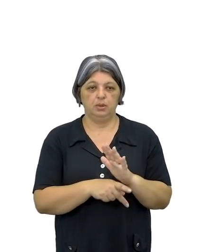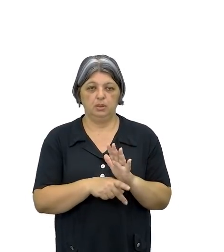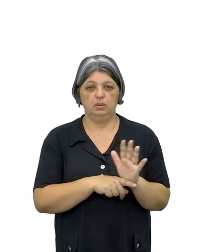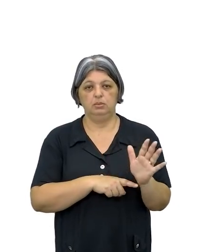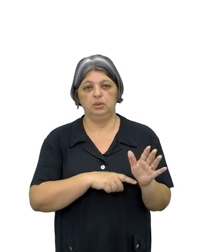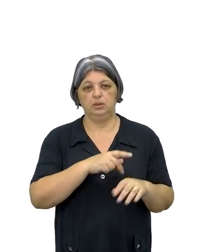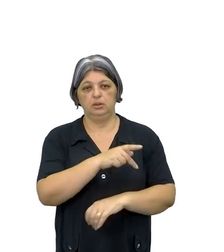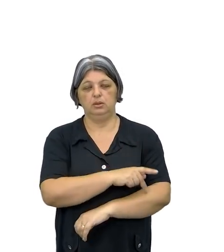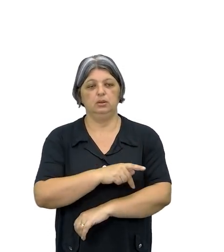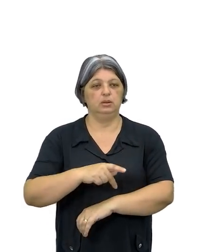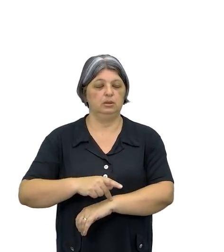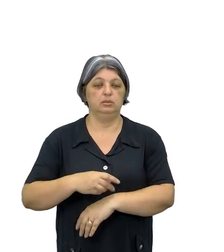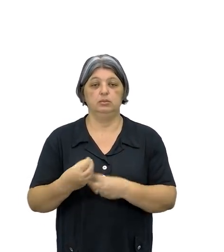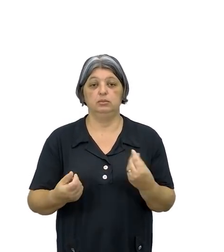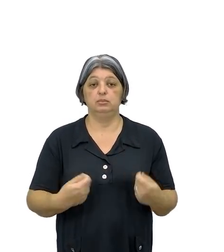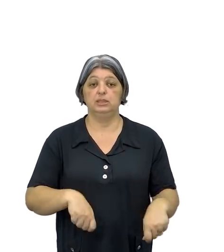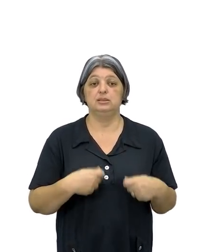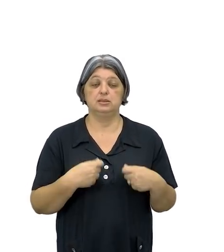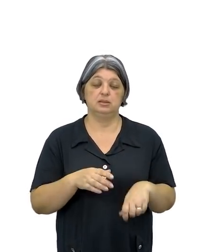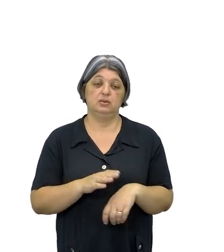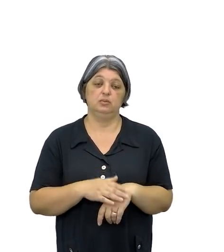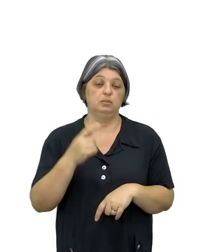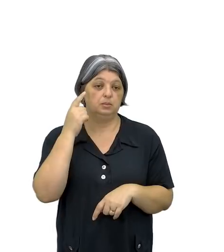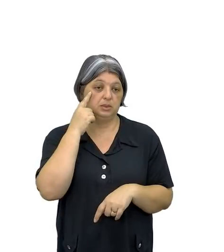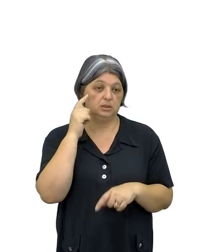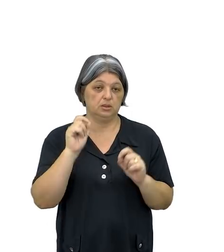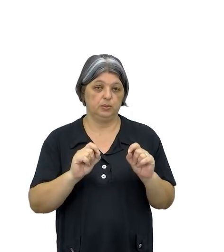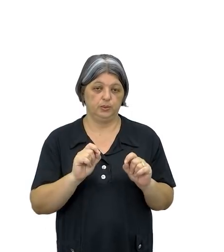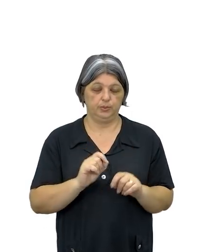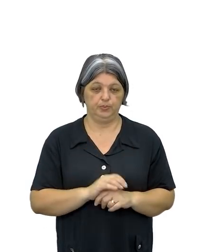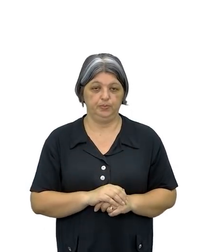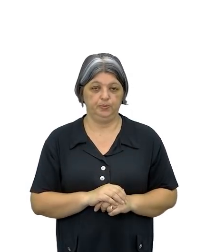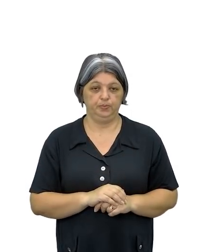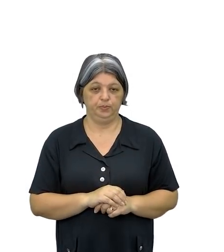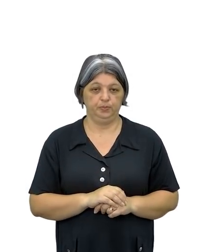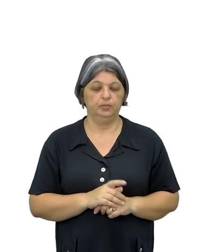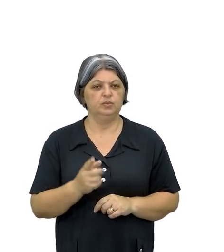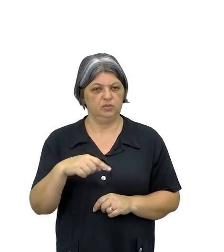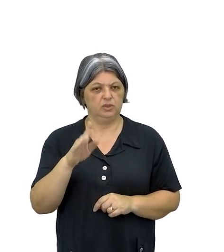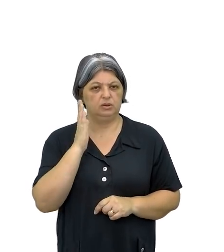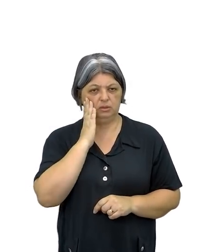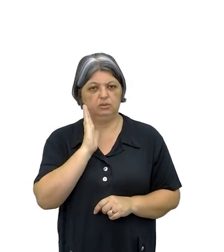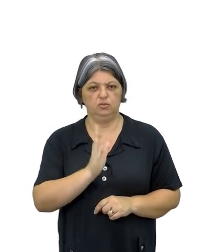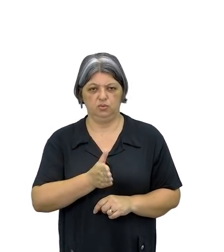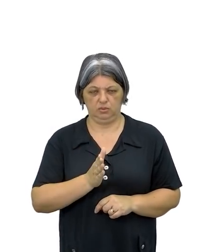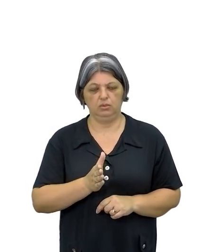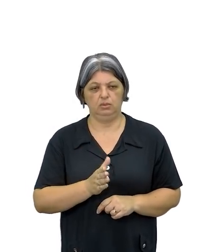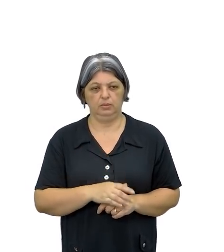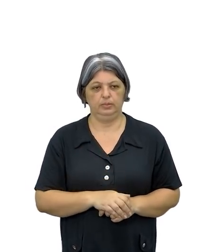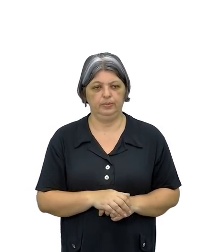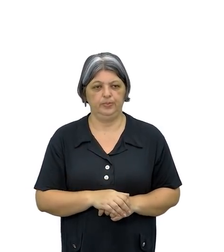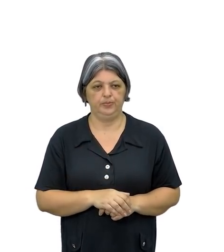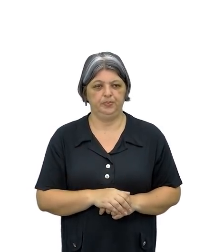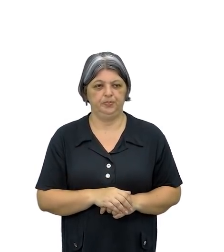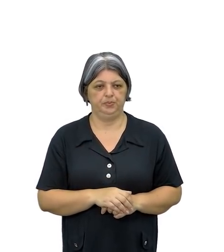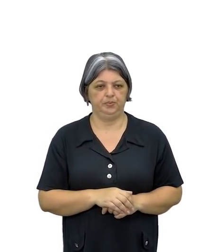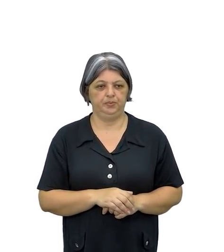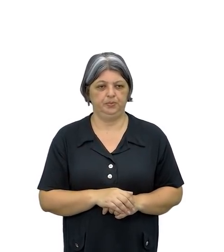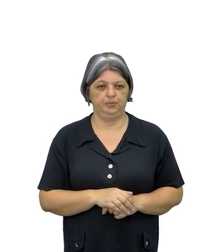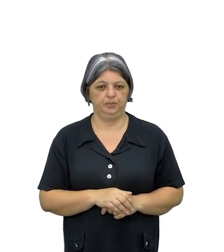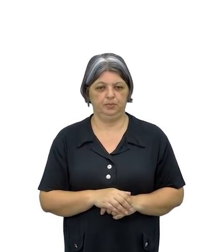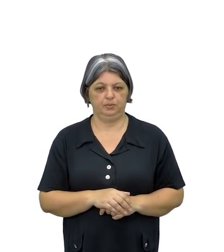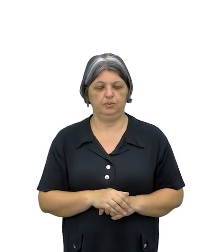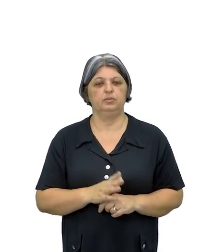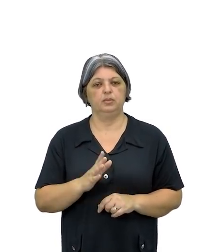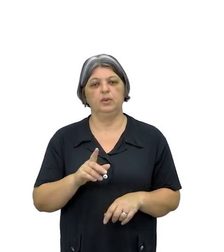retomar um pouquinho, o que a gente precisa pensar um pouco, né, que é o que vocês já fazem, né, vocês olham, fazem